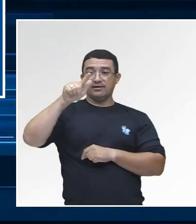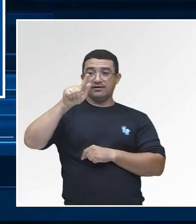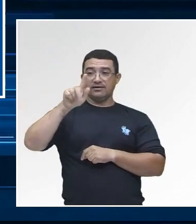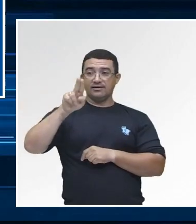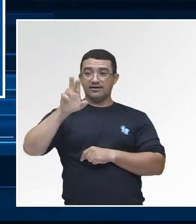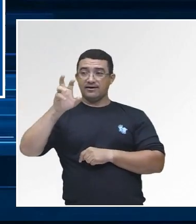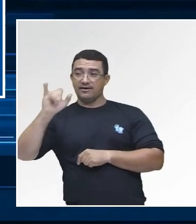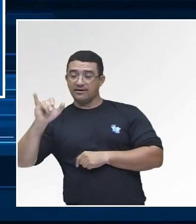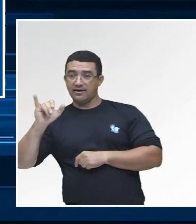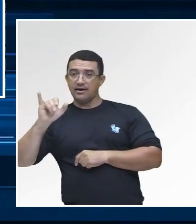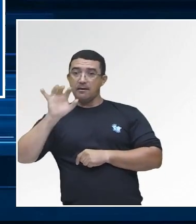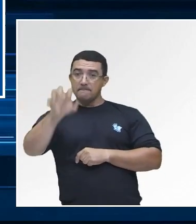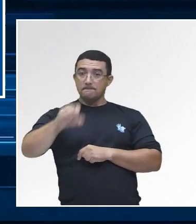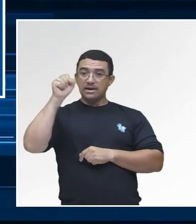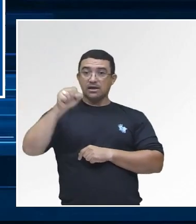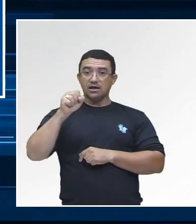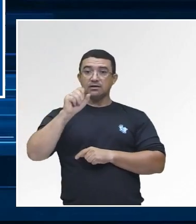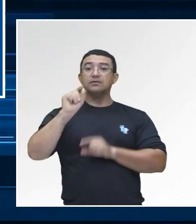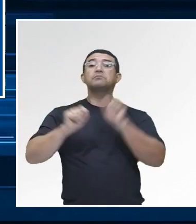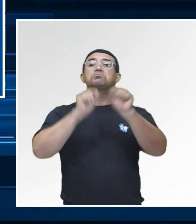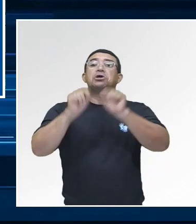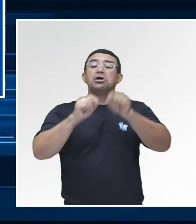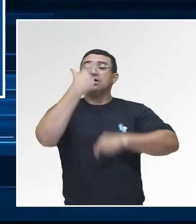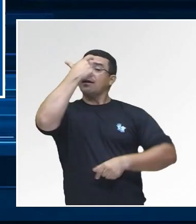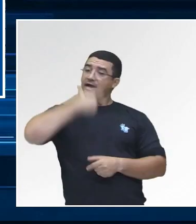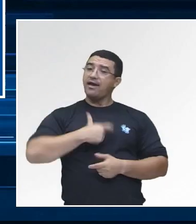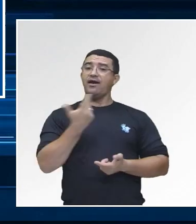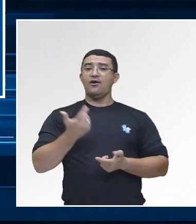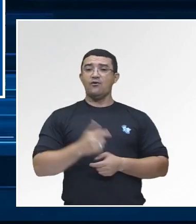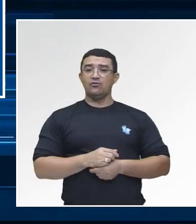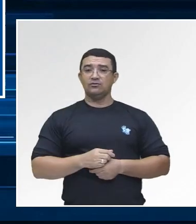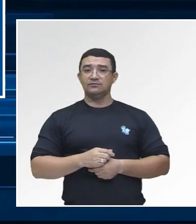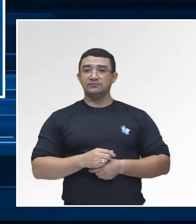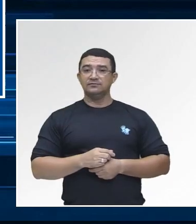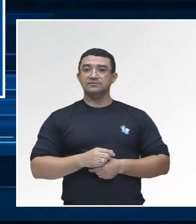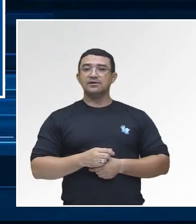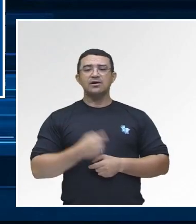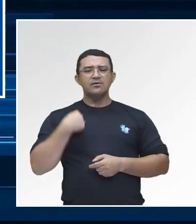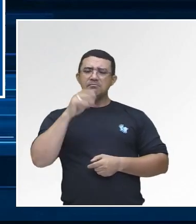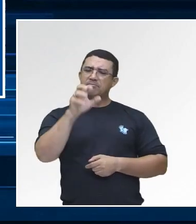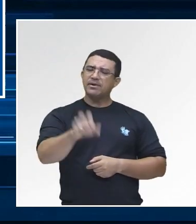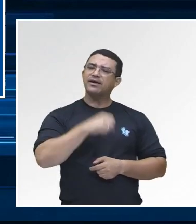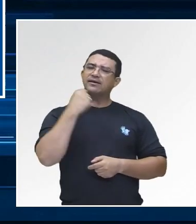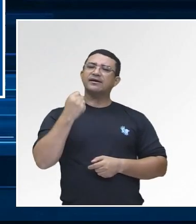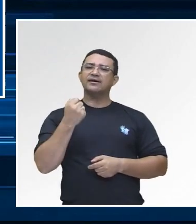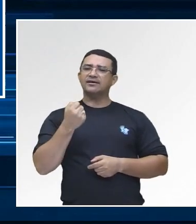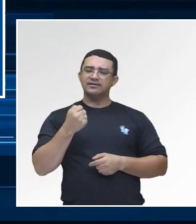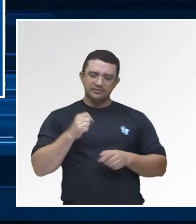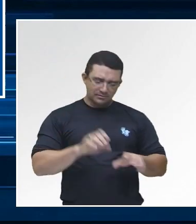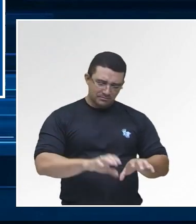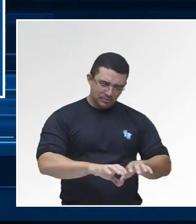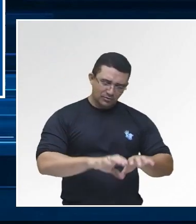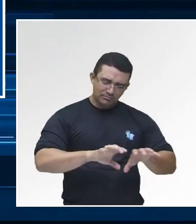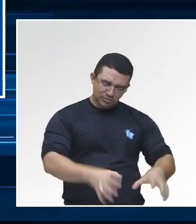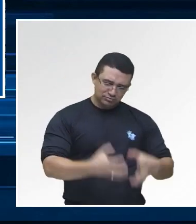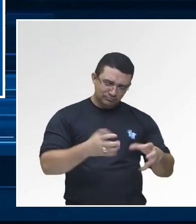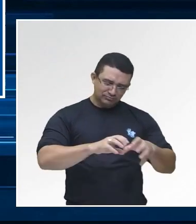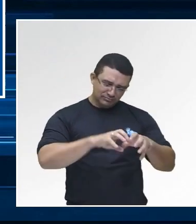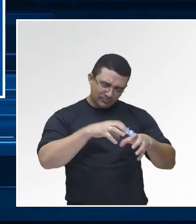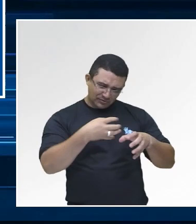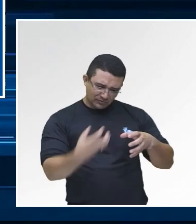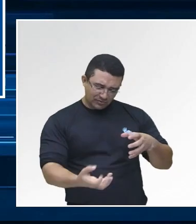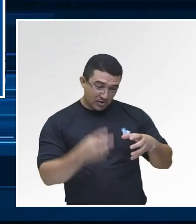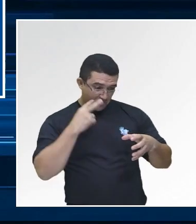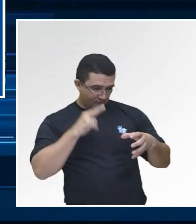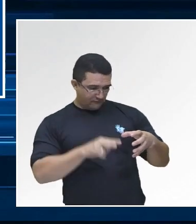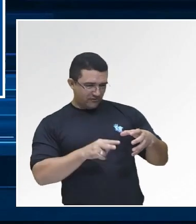Primeira pessoa, né? Eu peguei-o vagarosamente, abri-o e vi,